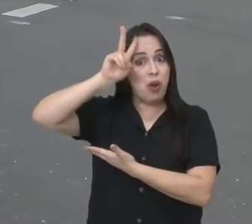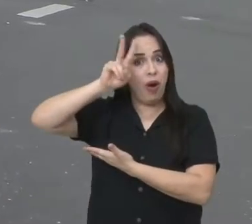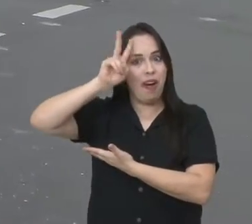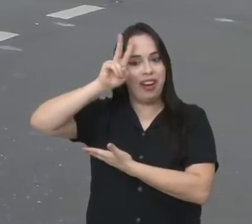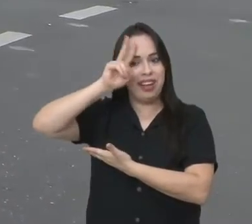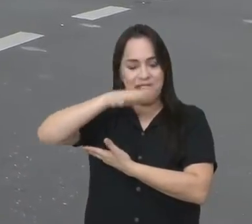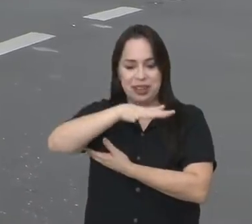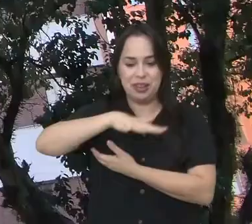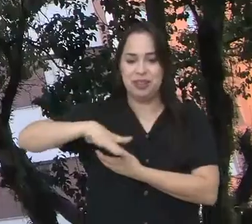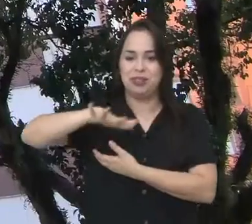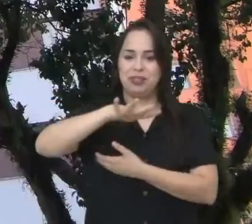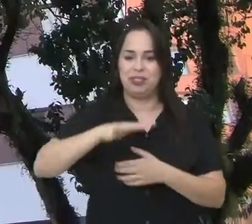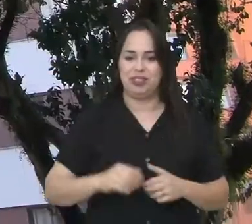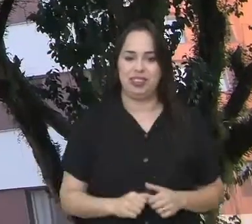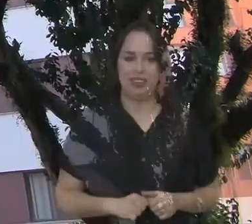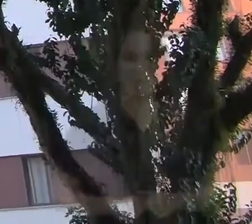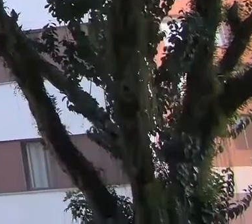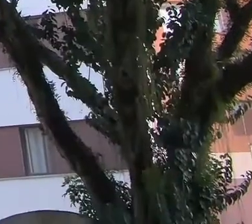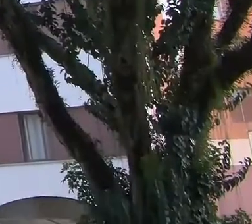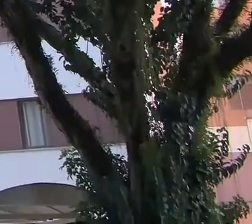de muita gente.